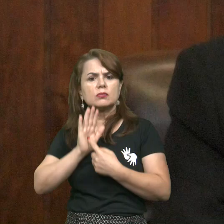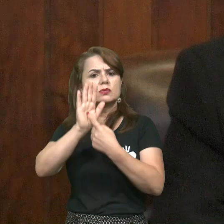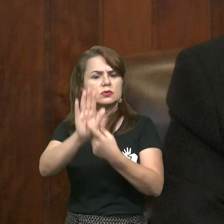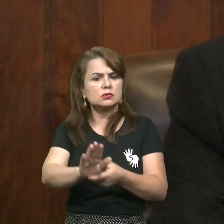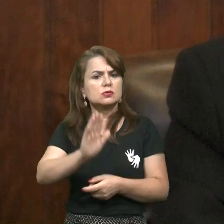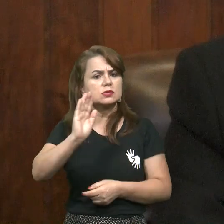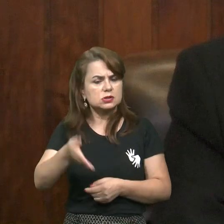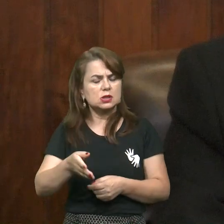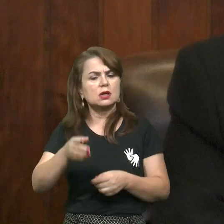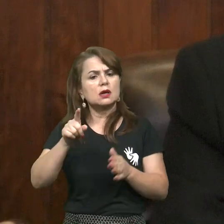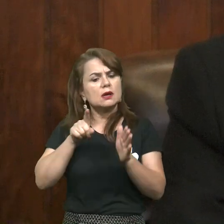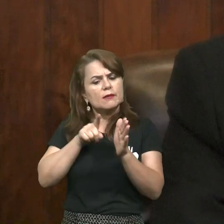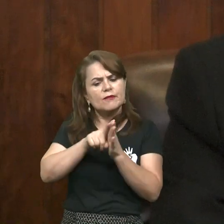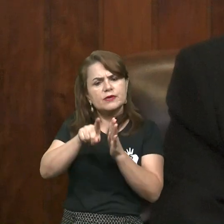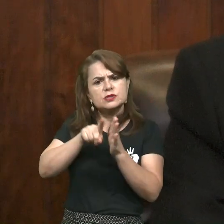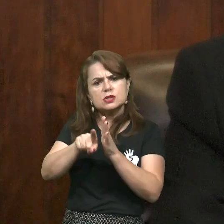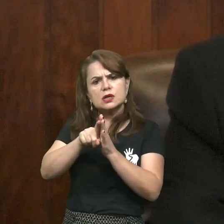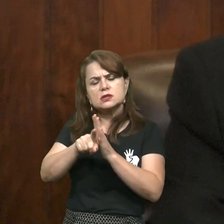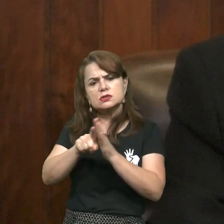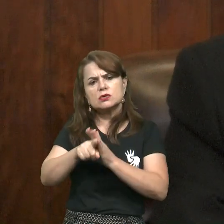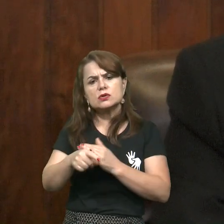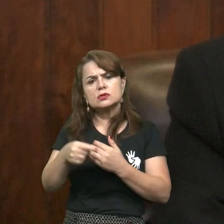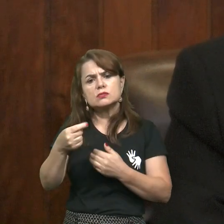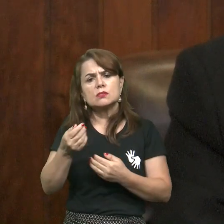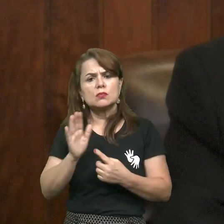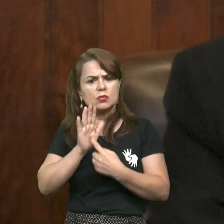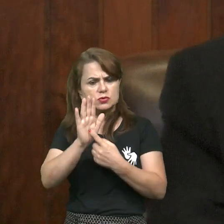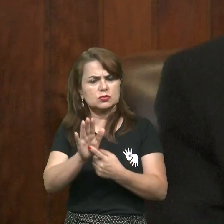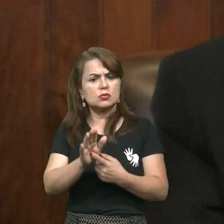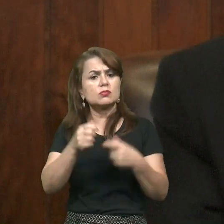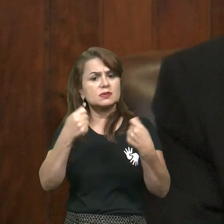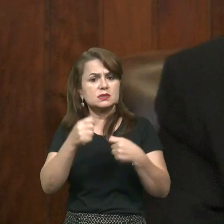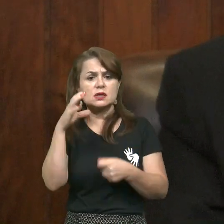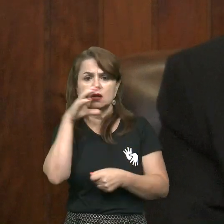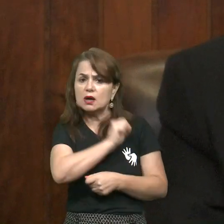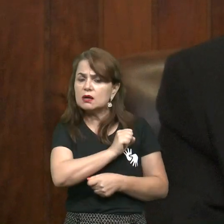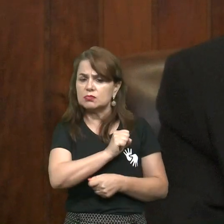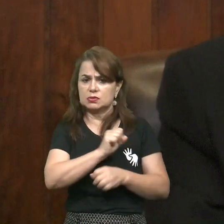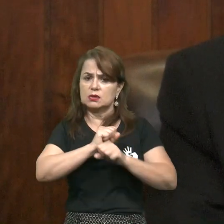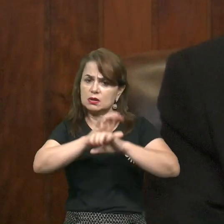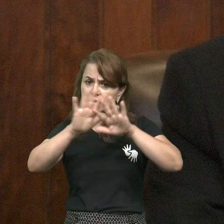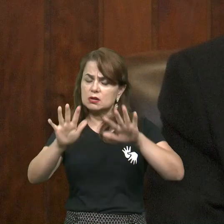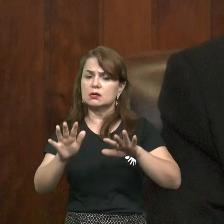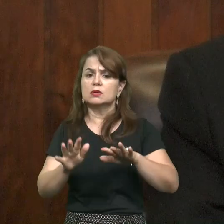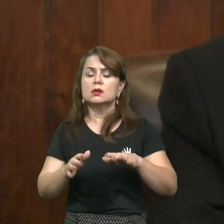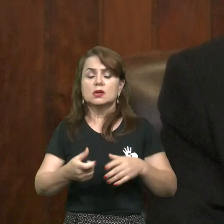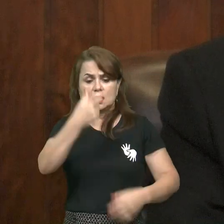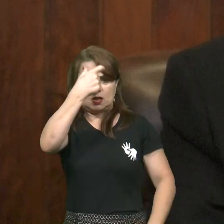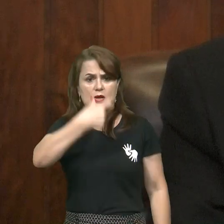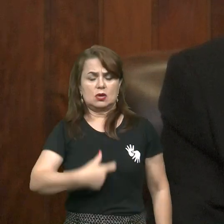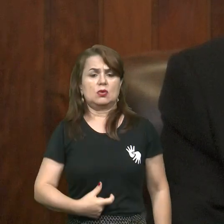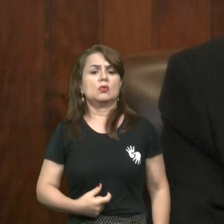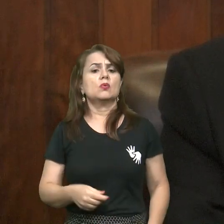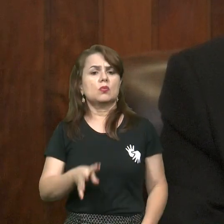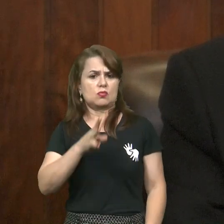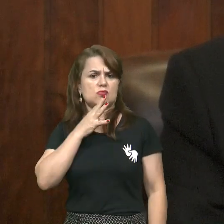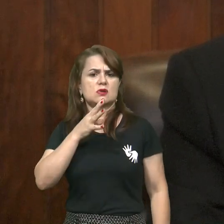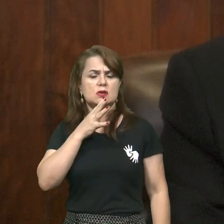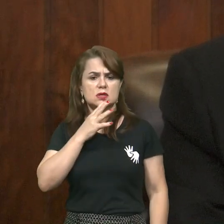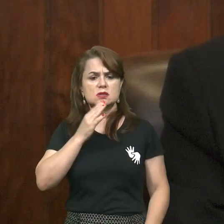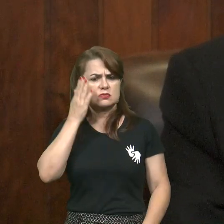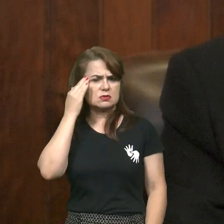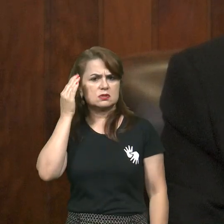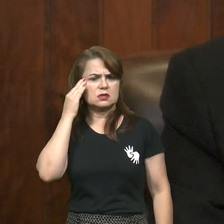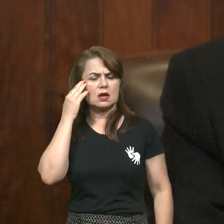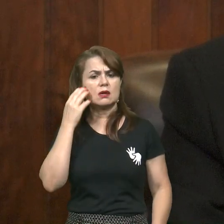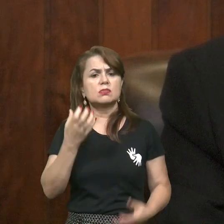que as investigações serão mais rápidas e transparentes. Dessa forma, como cidadão conhecedor desse dano causado ao erário,